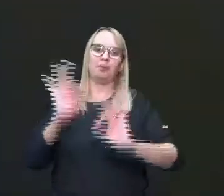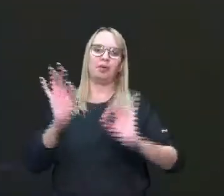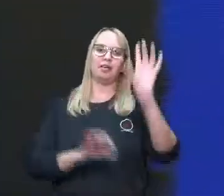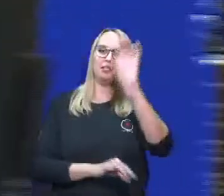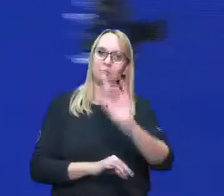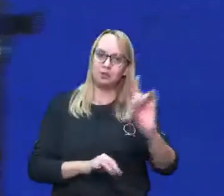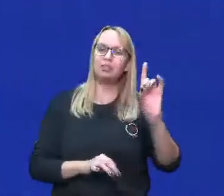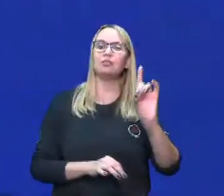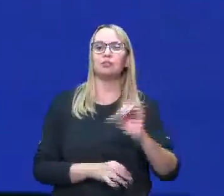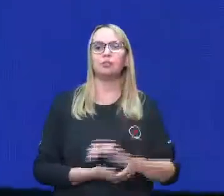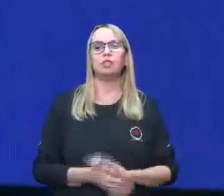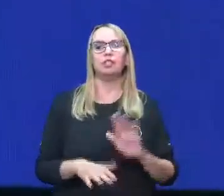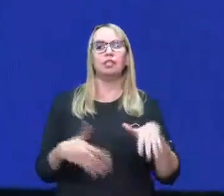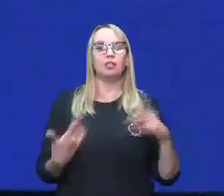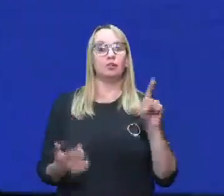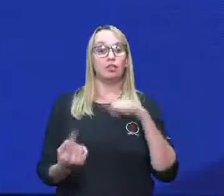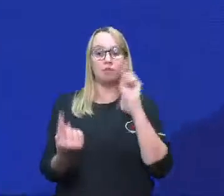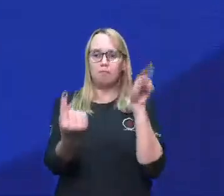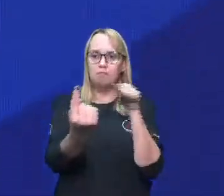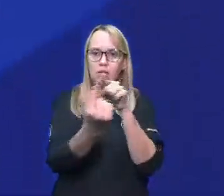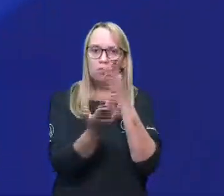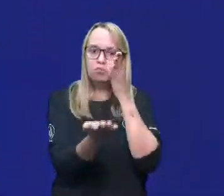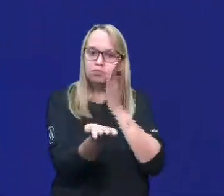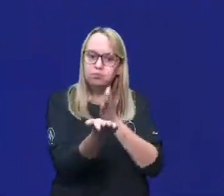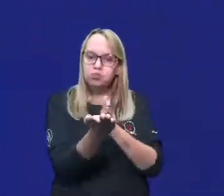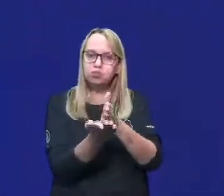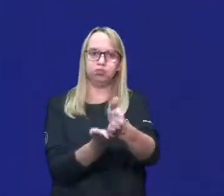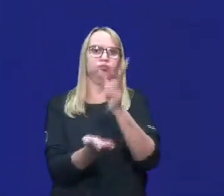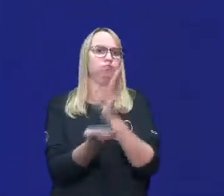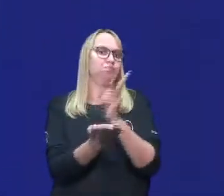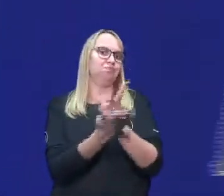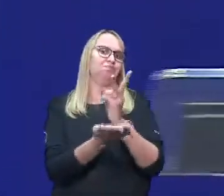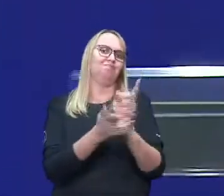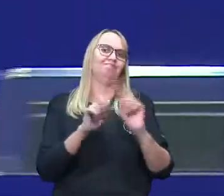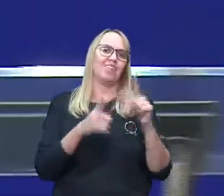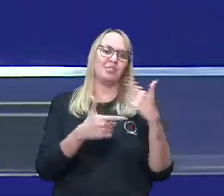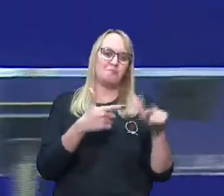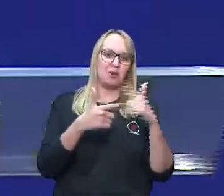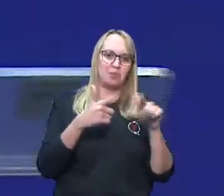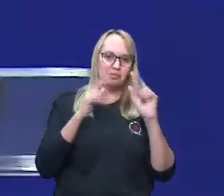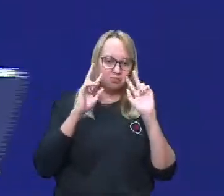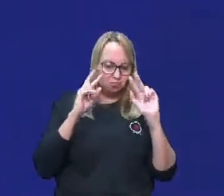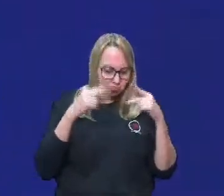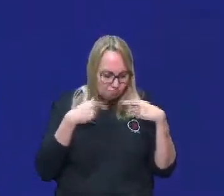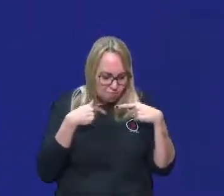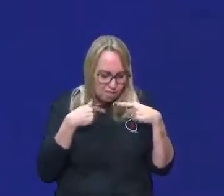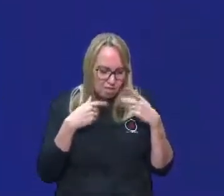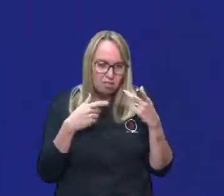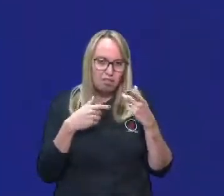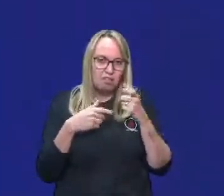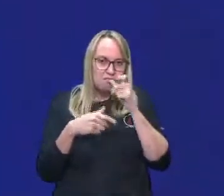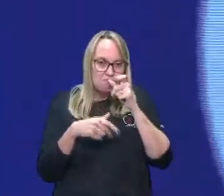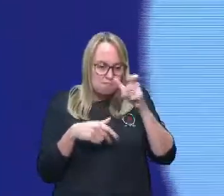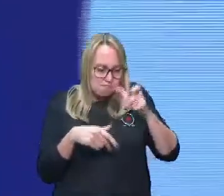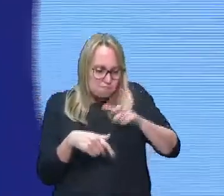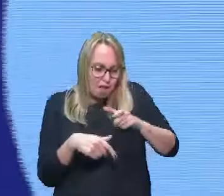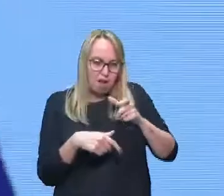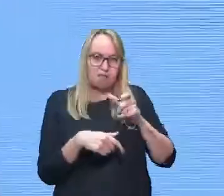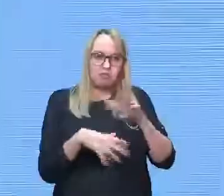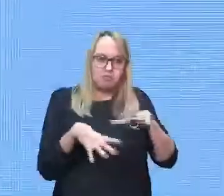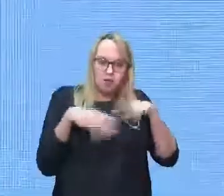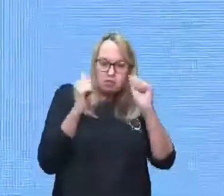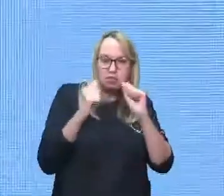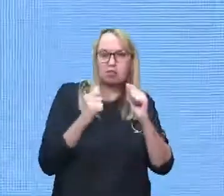que Deus preparou para você. Então a nossa missão é continuar caminhando. Agora o problema é que a gente olha para nós e começa a liberar palavras de maldição sobre nós